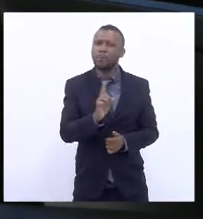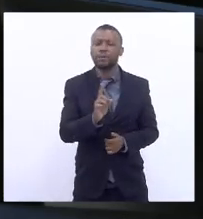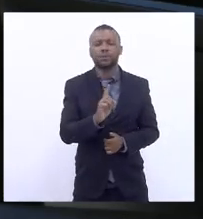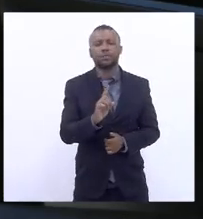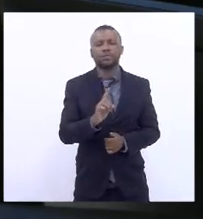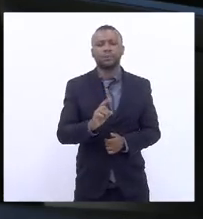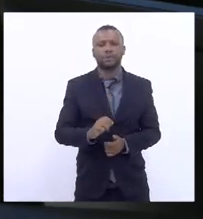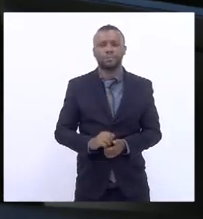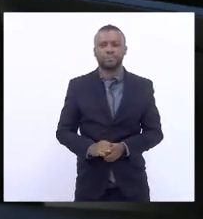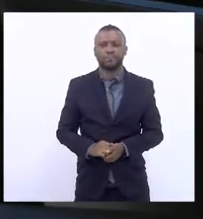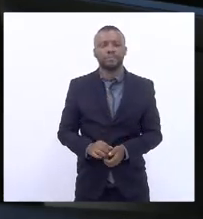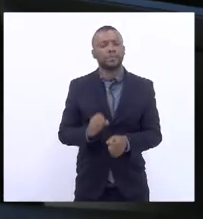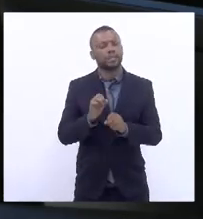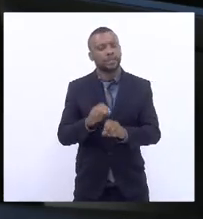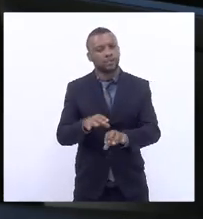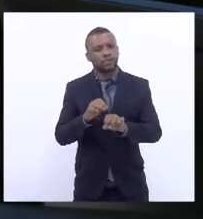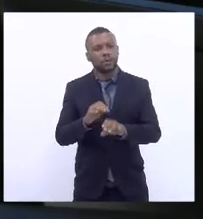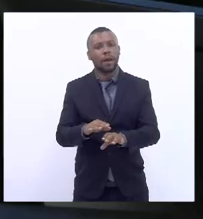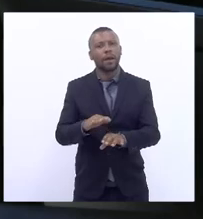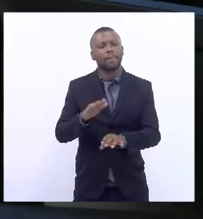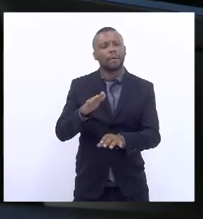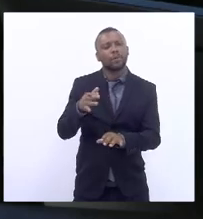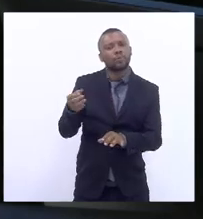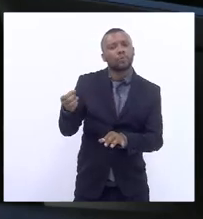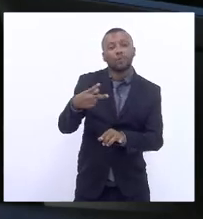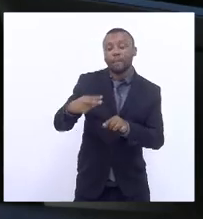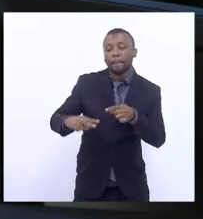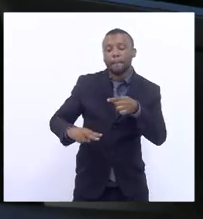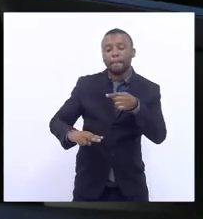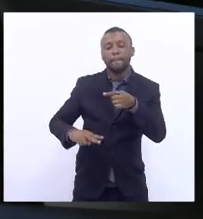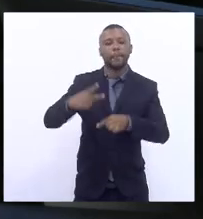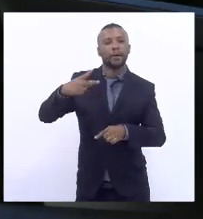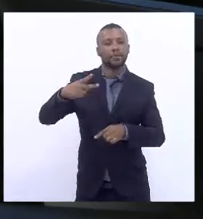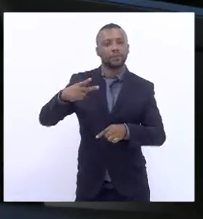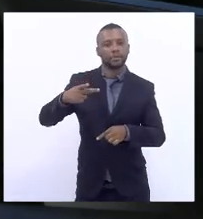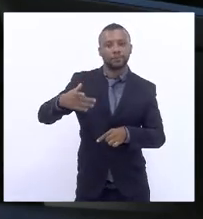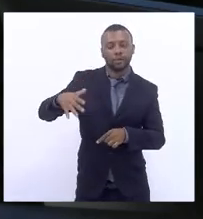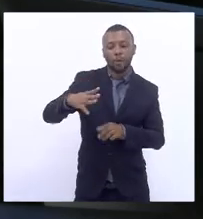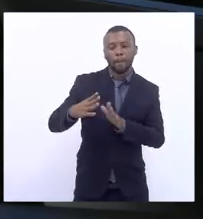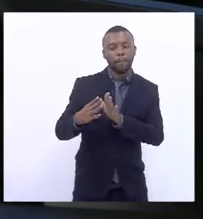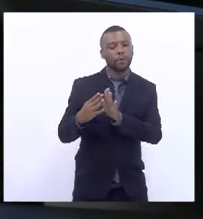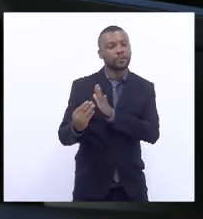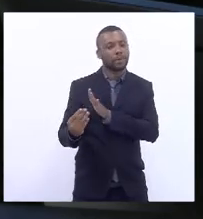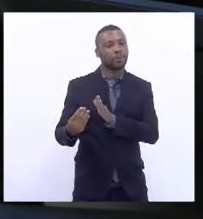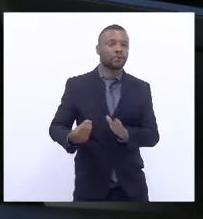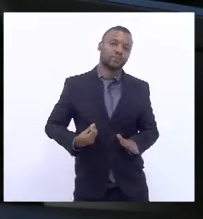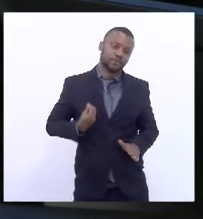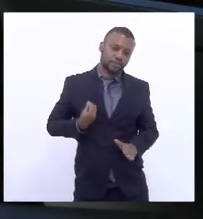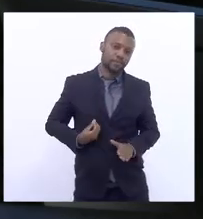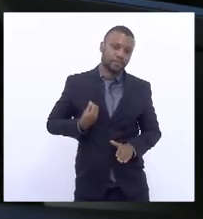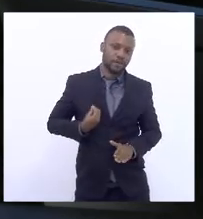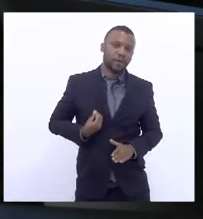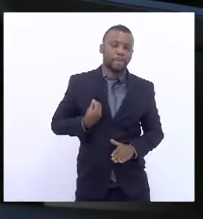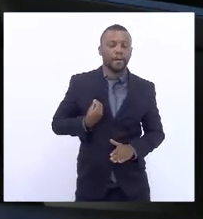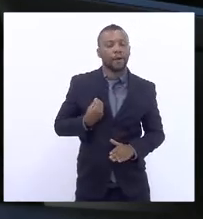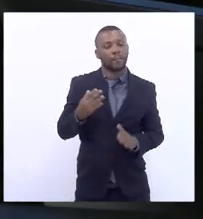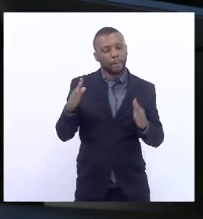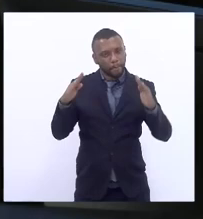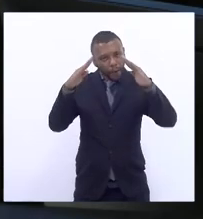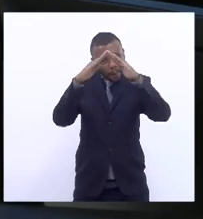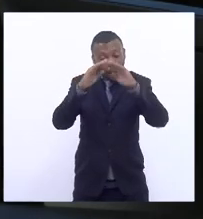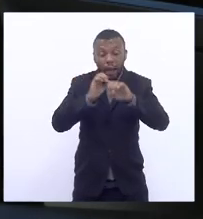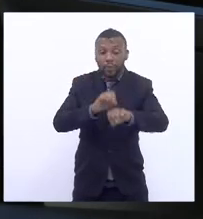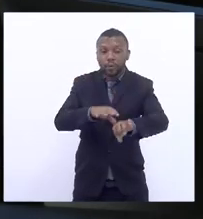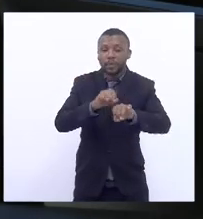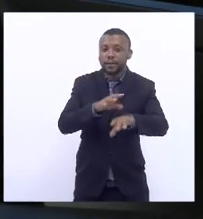Educar para um novo paradigma e um novo modelo de viver, diz o Papa. A educação será ineficaz e